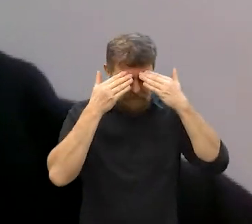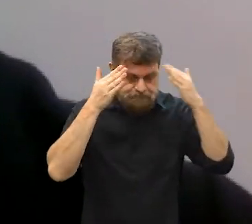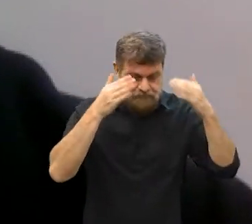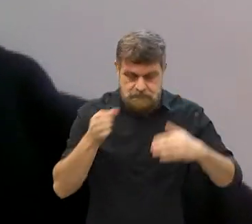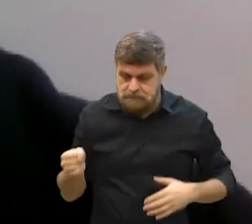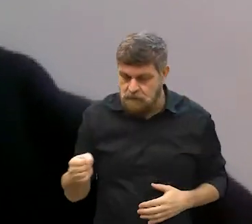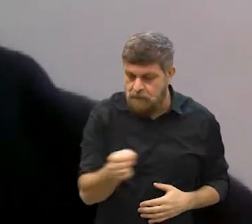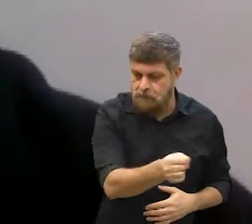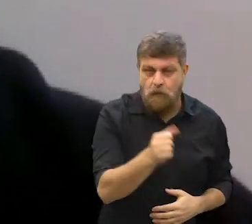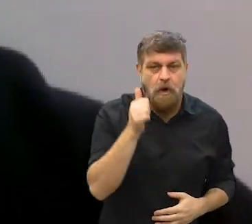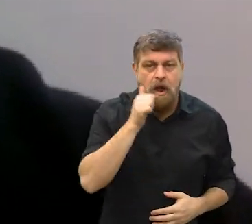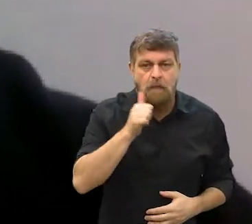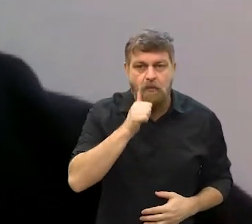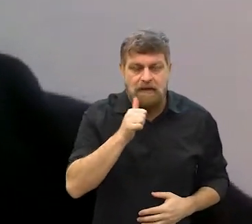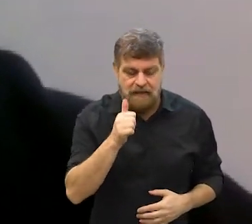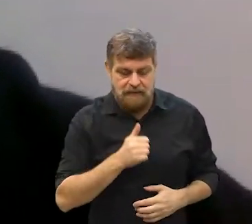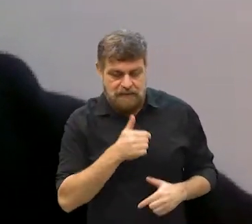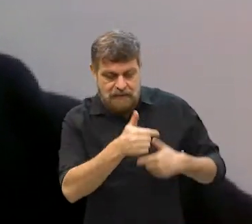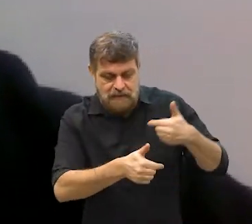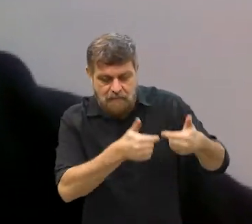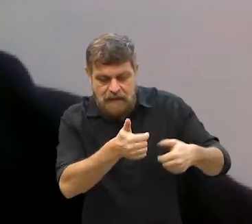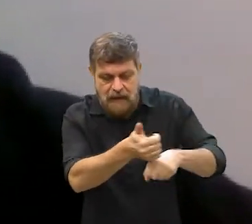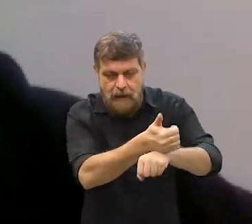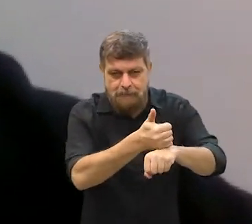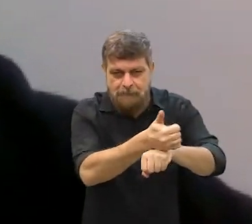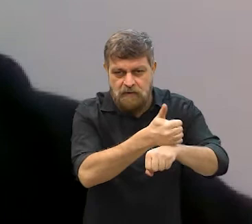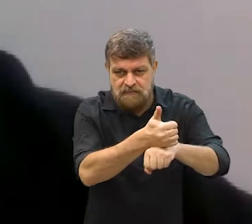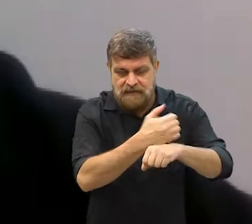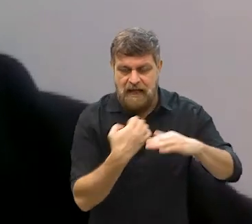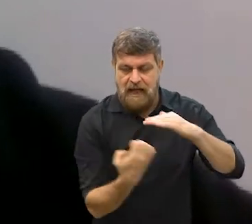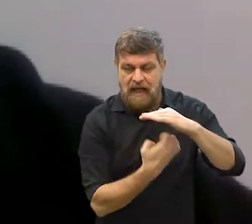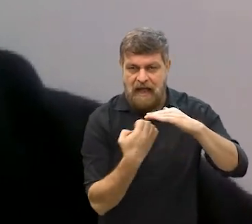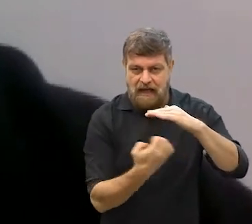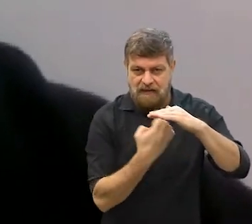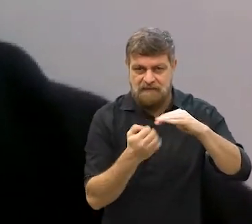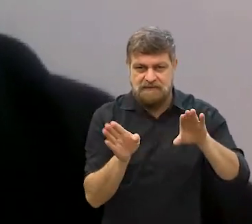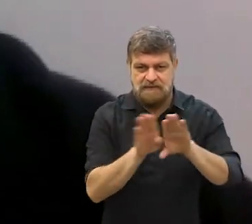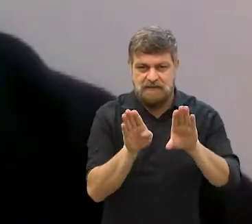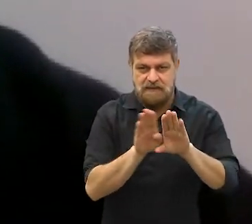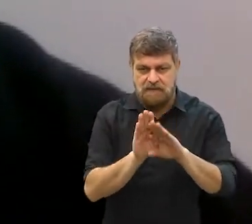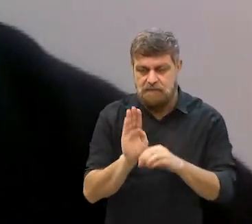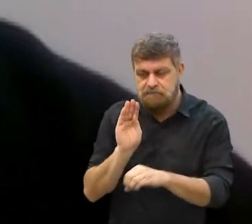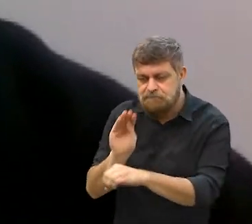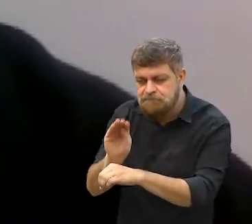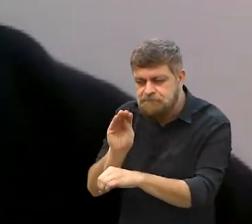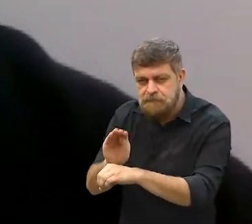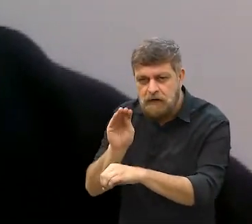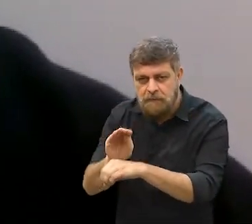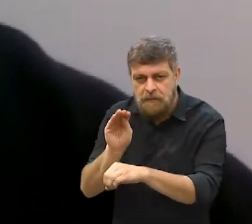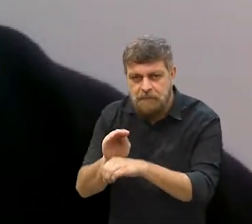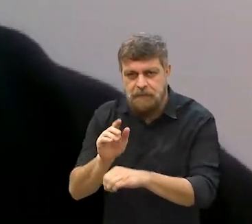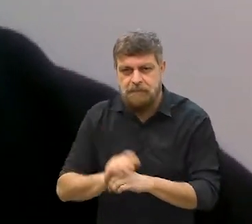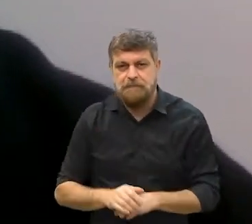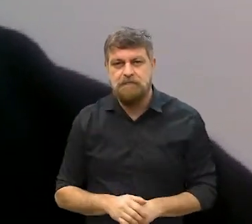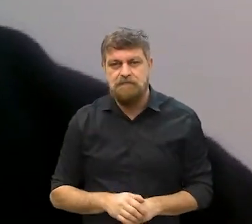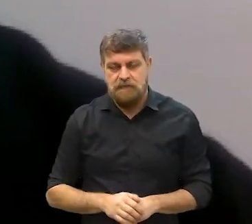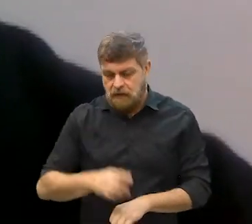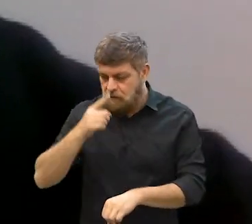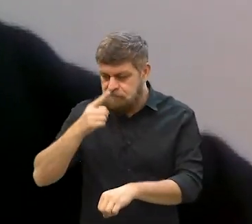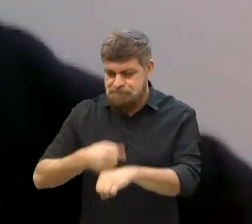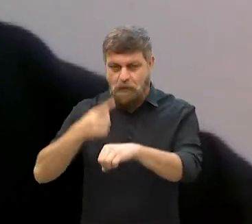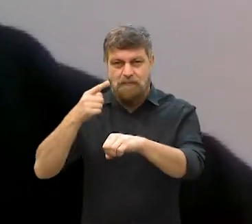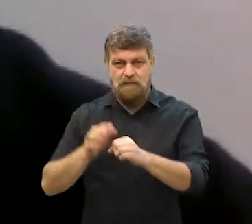as mulheres para a atividade profissional, elas estão preocupadas em atender algum tipo algum momento,